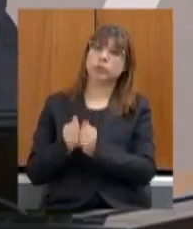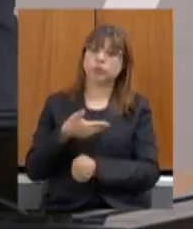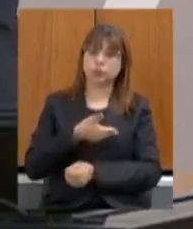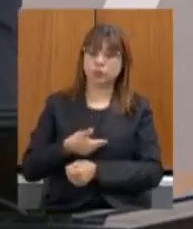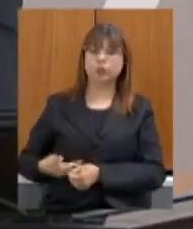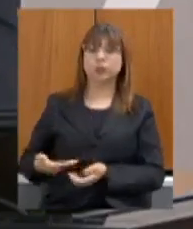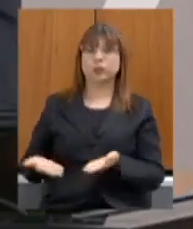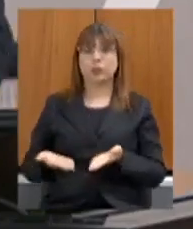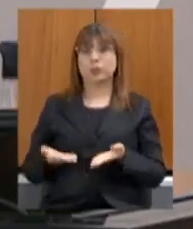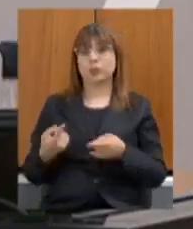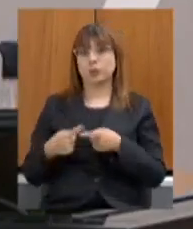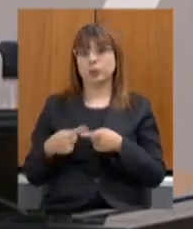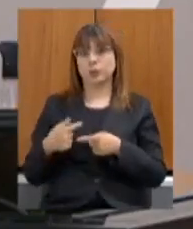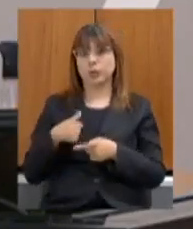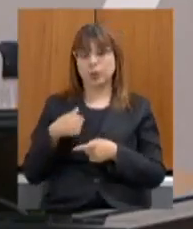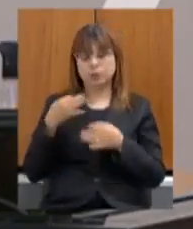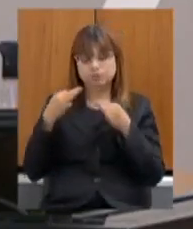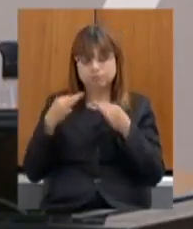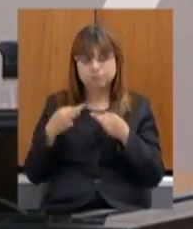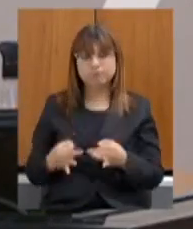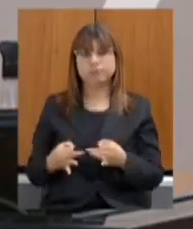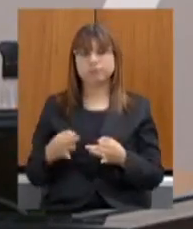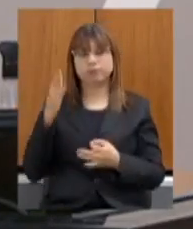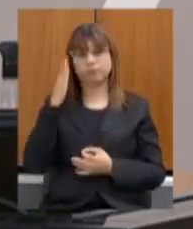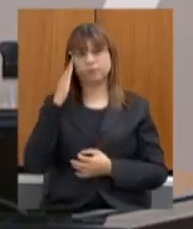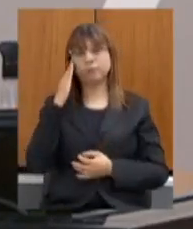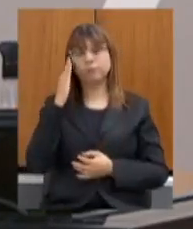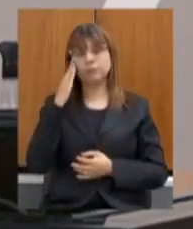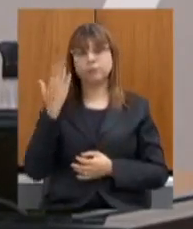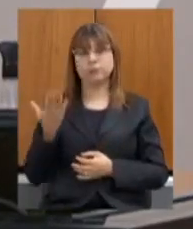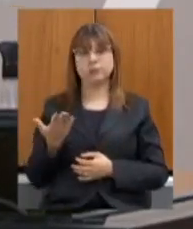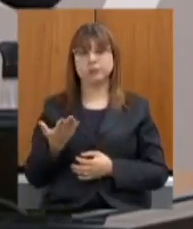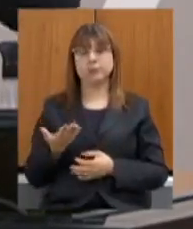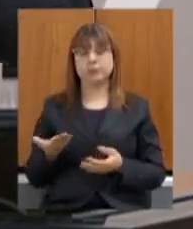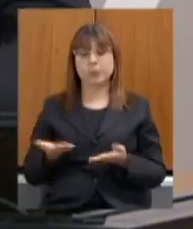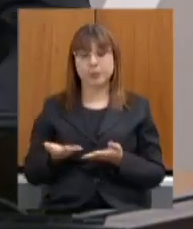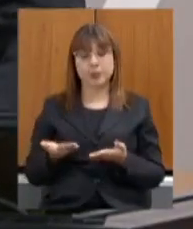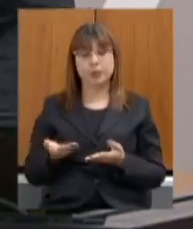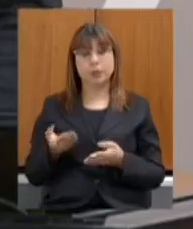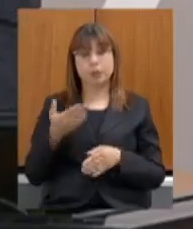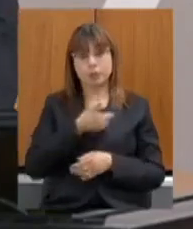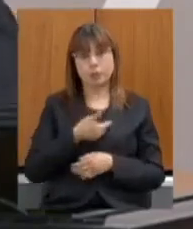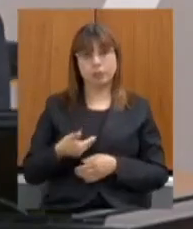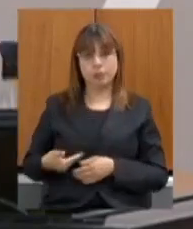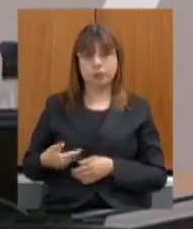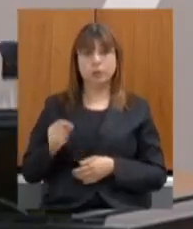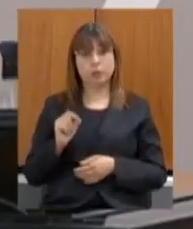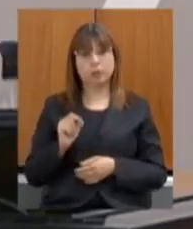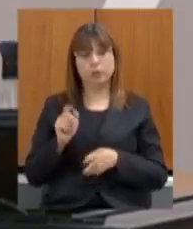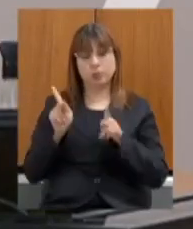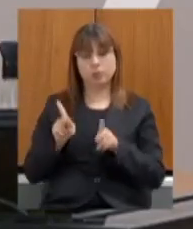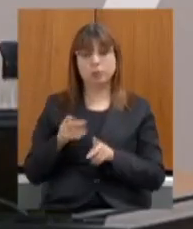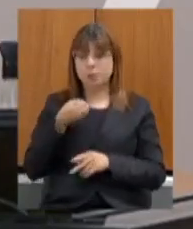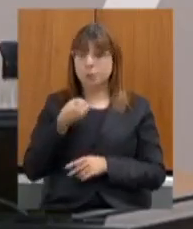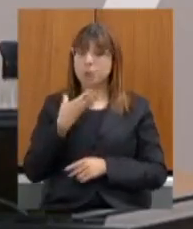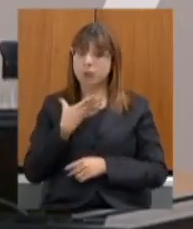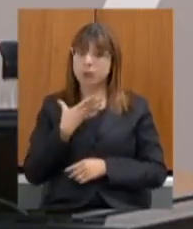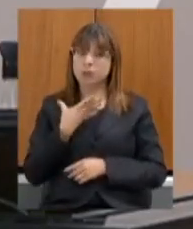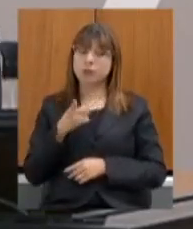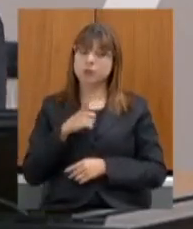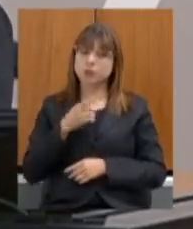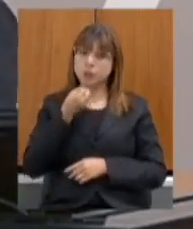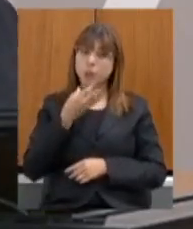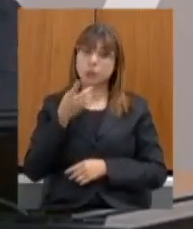Por quê? Porque eu tenho a convicção de que este é um governo formado de pessoas de bem, de pessoas bem